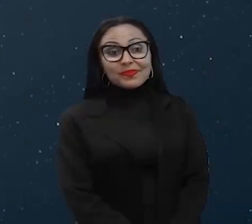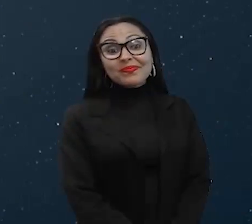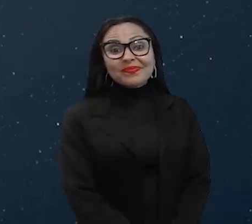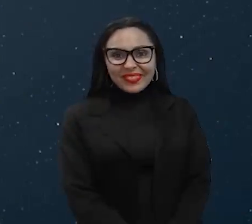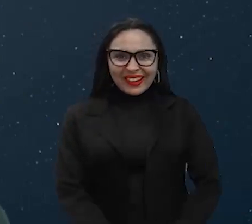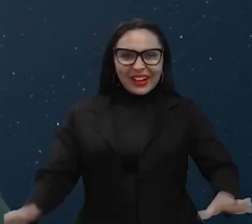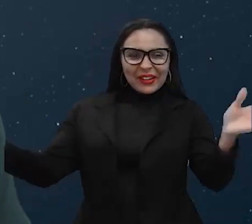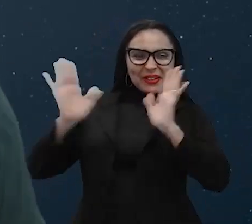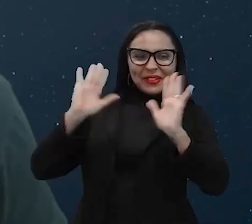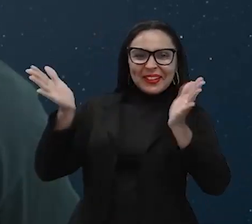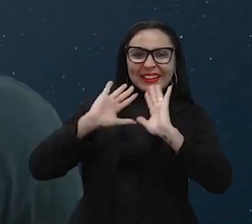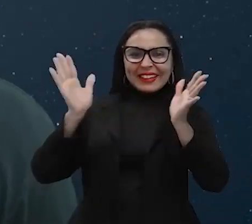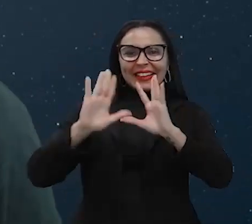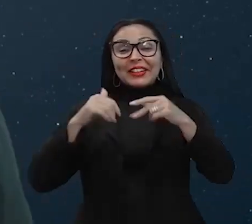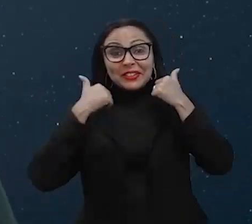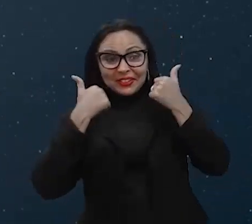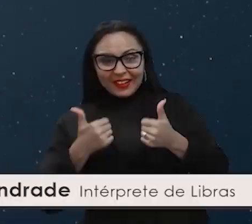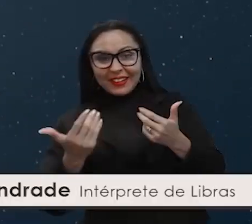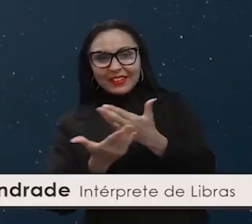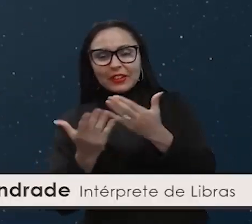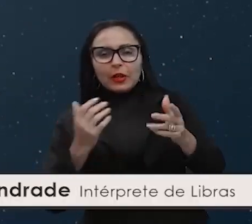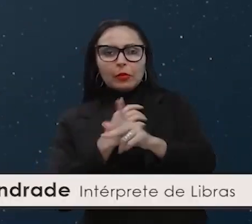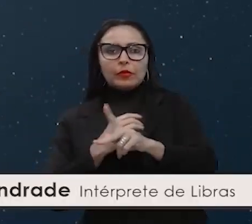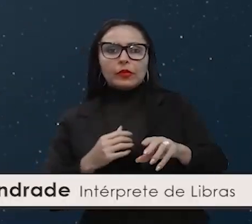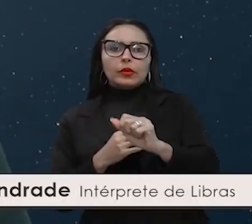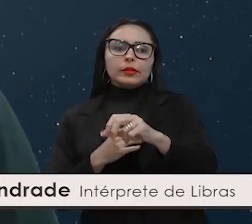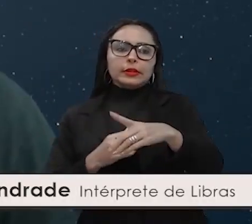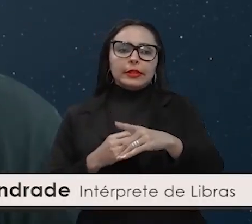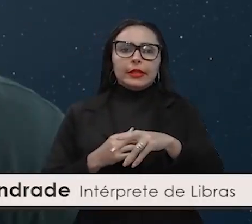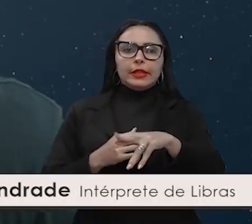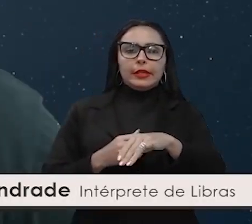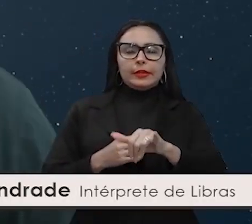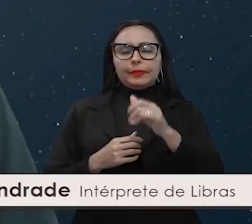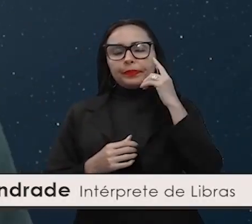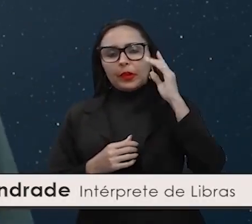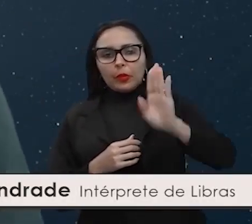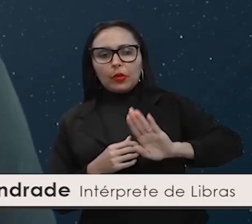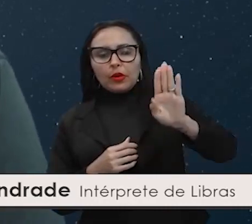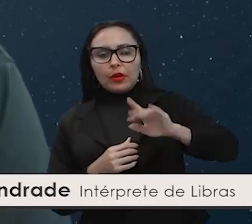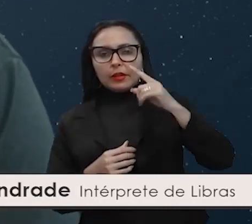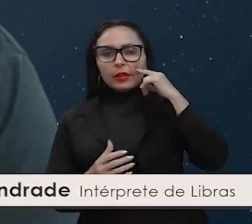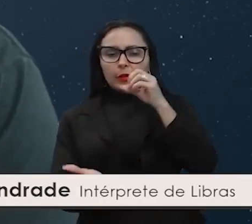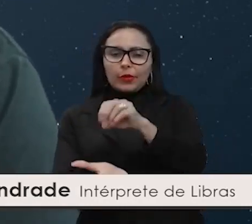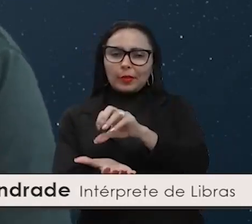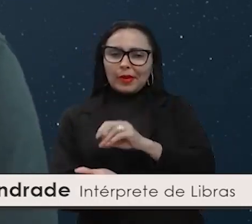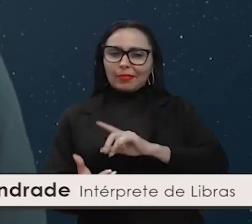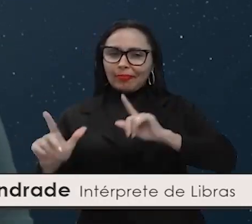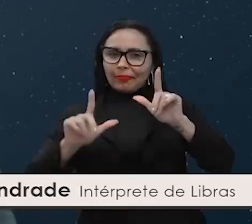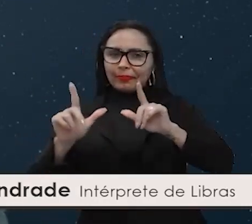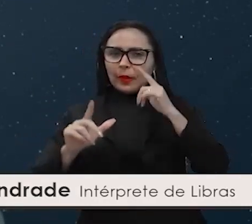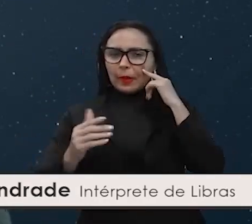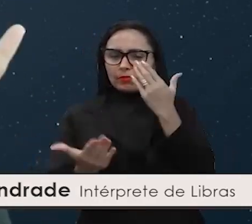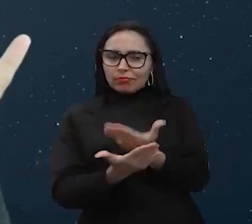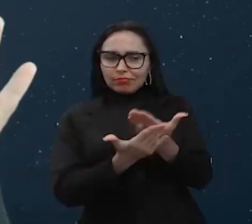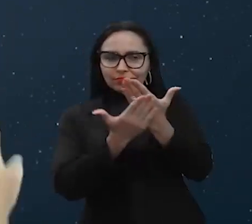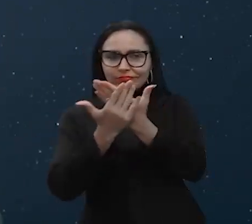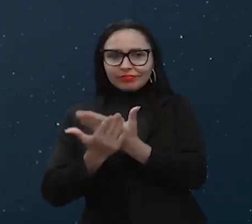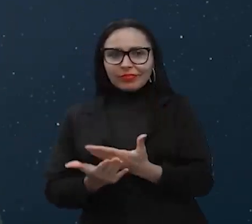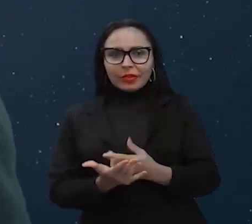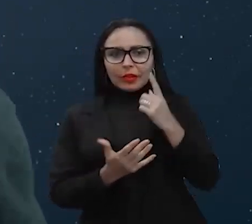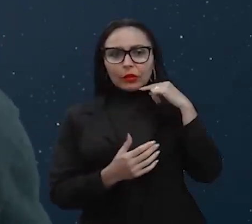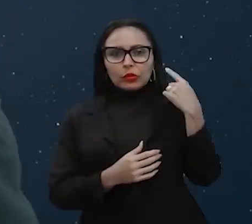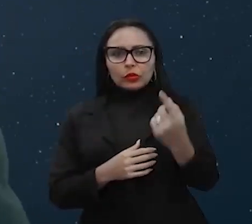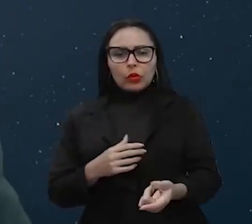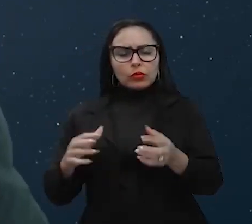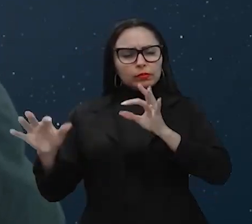Fala pessoas, e aí, tudo certo? Aqui é o professor Andrei Tubarão de Biologia aqui do EducaPE TV em mais uma aula aqui do nosso Prepara Enem.